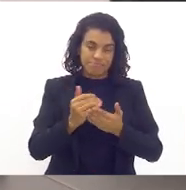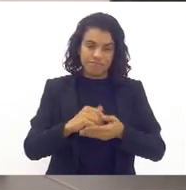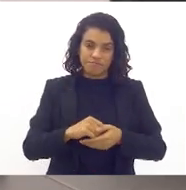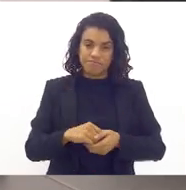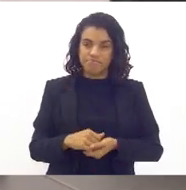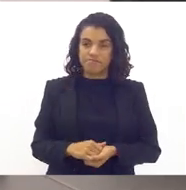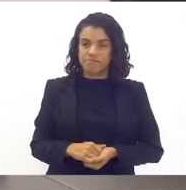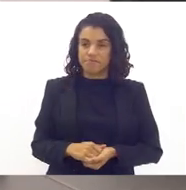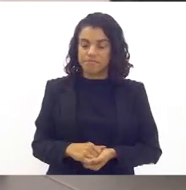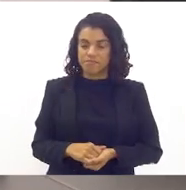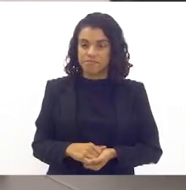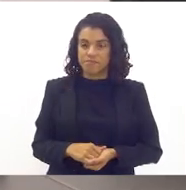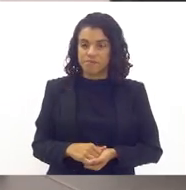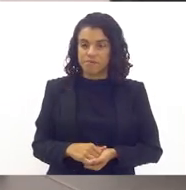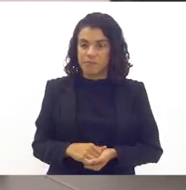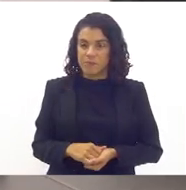TAC.